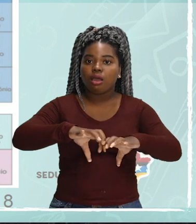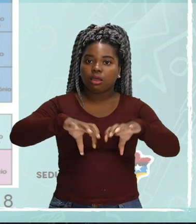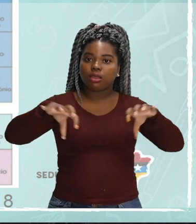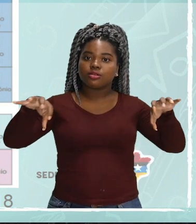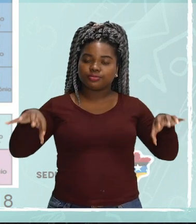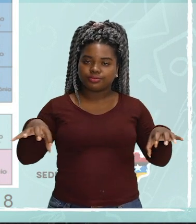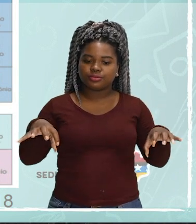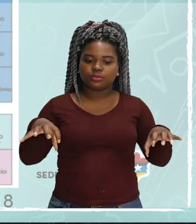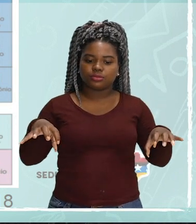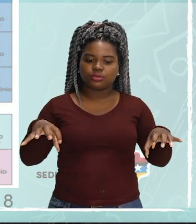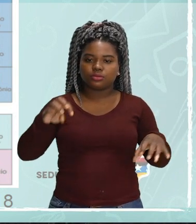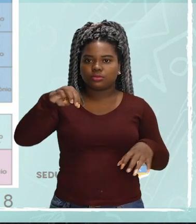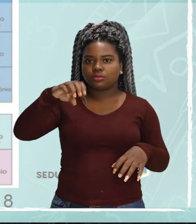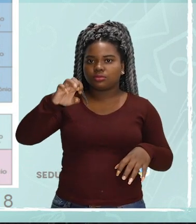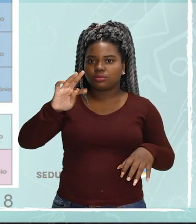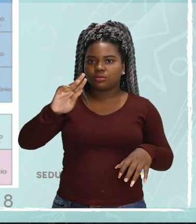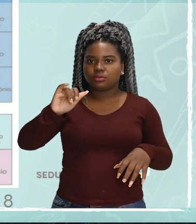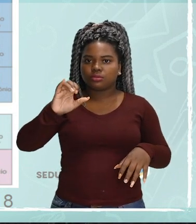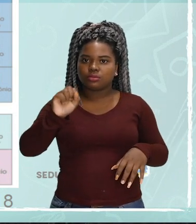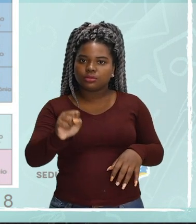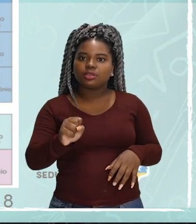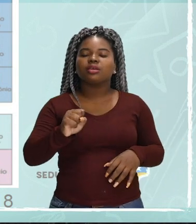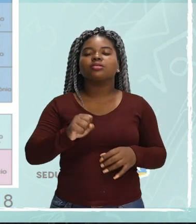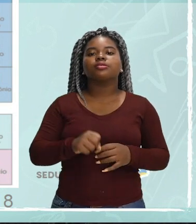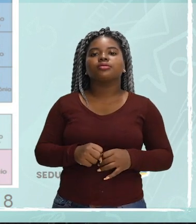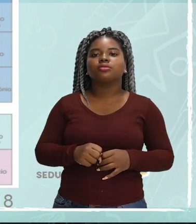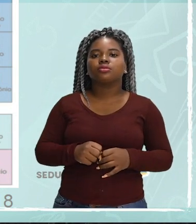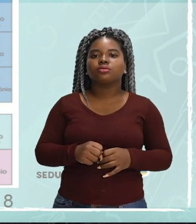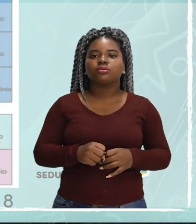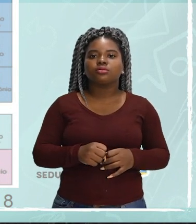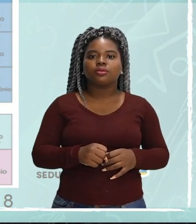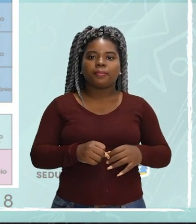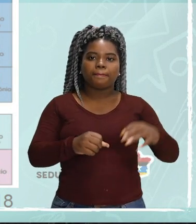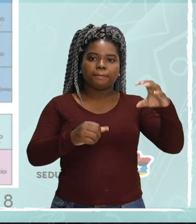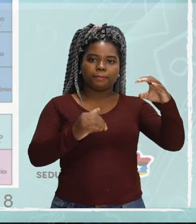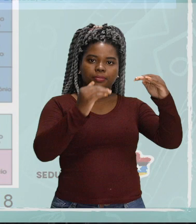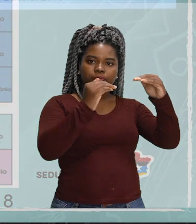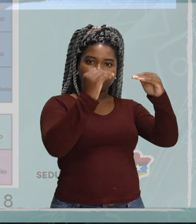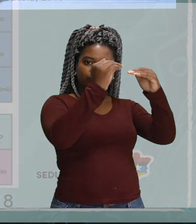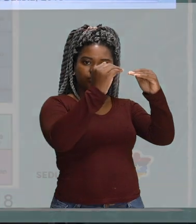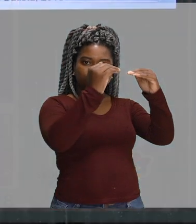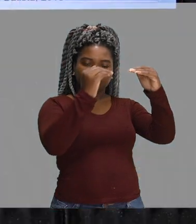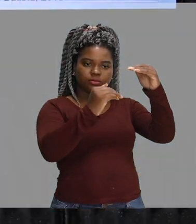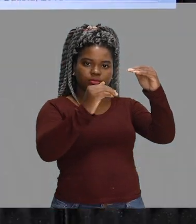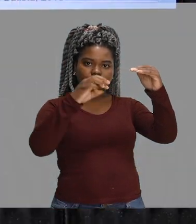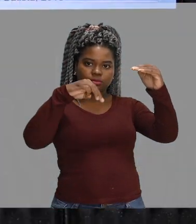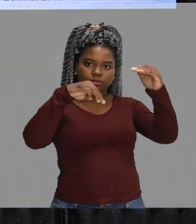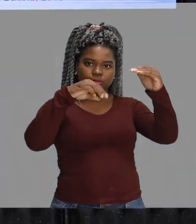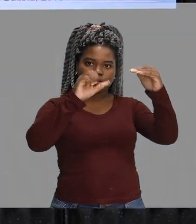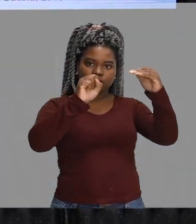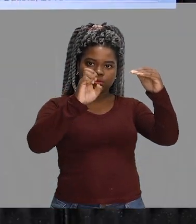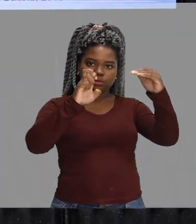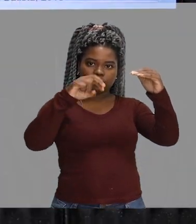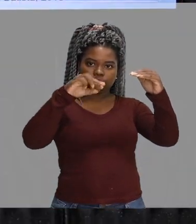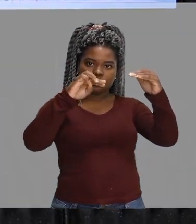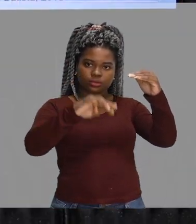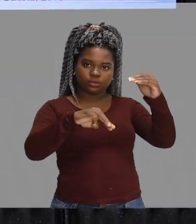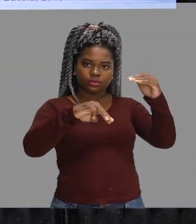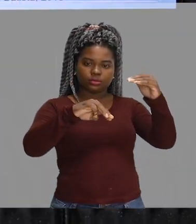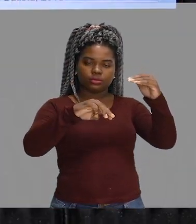A. Terminou em D ou F, o elemento vai pertencer à família B. A família A, a gente soma